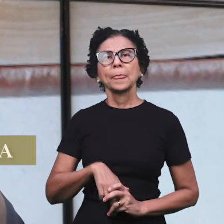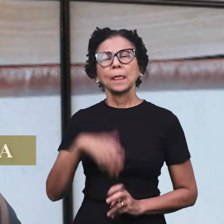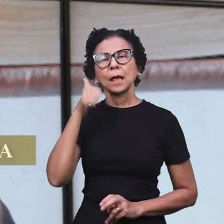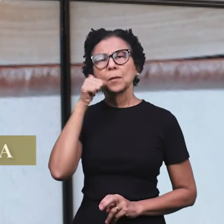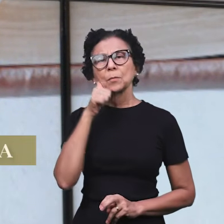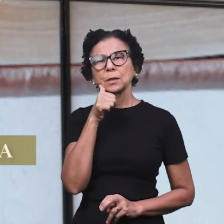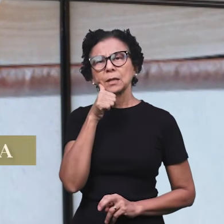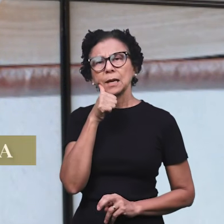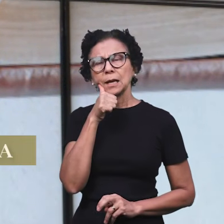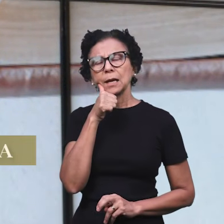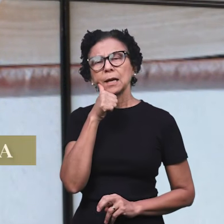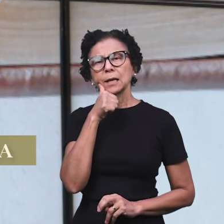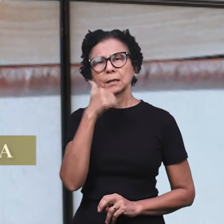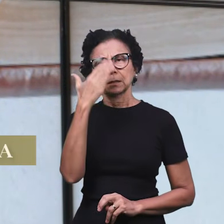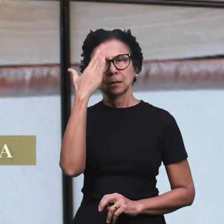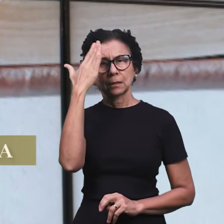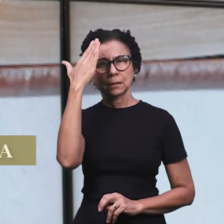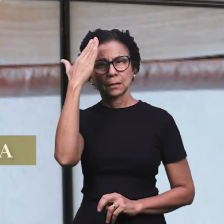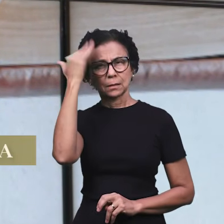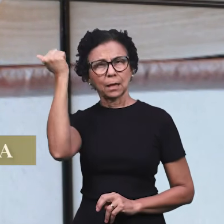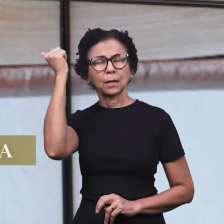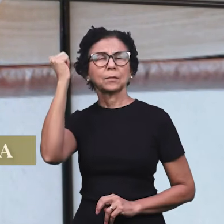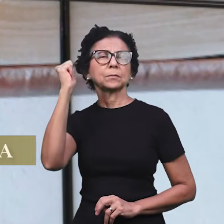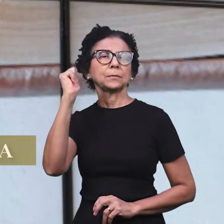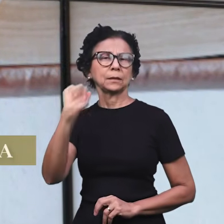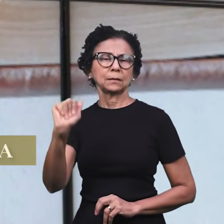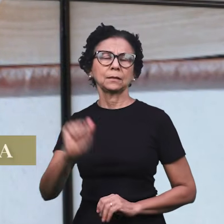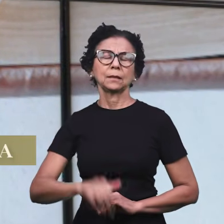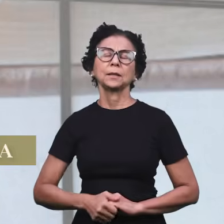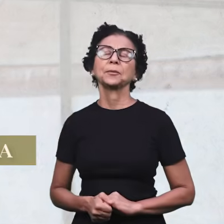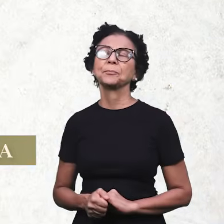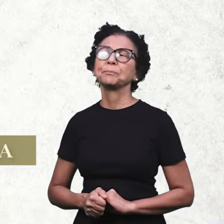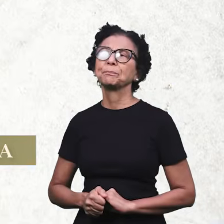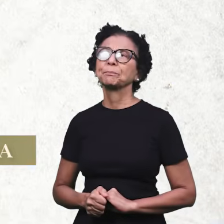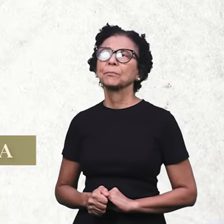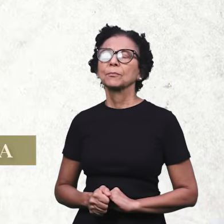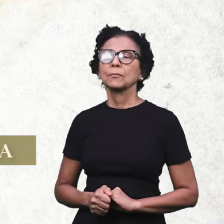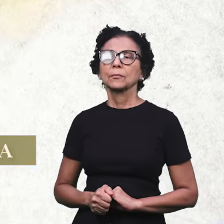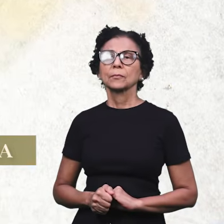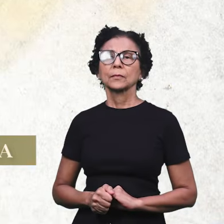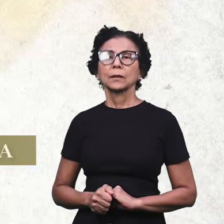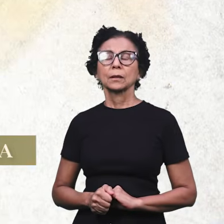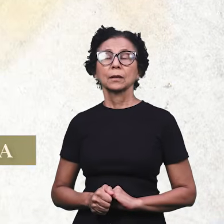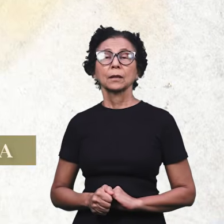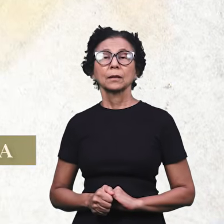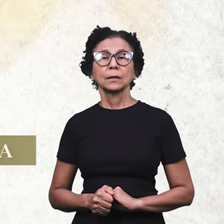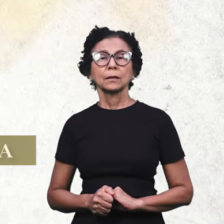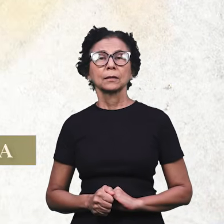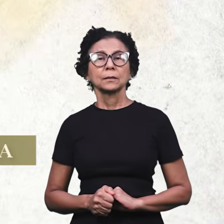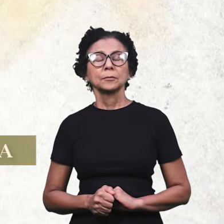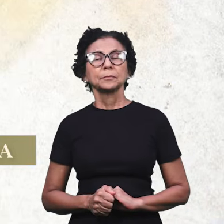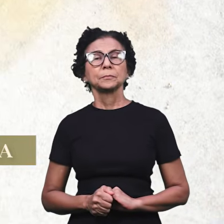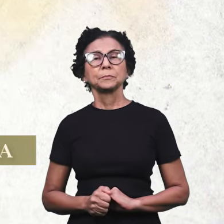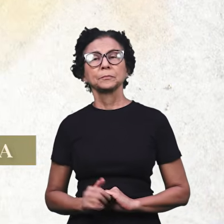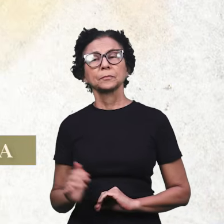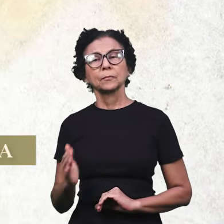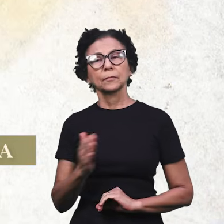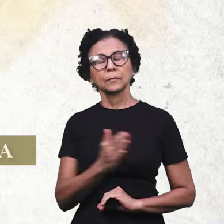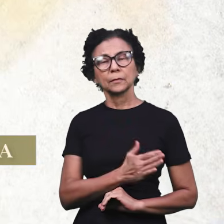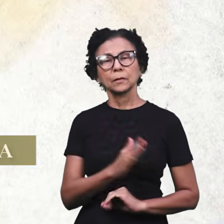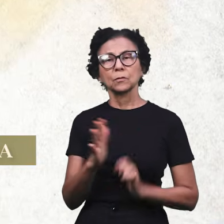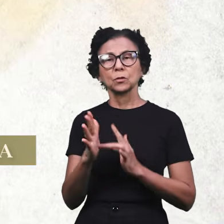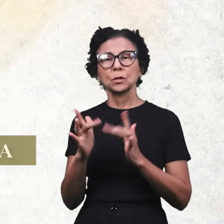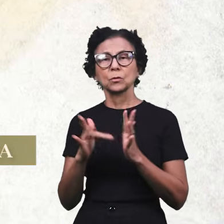aqui no Salmo 128, no versículo 1, diz assim: bem-aventurado, feliz. Jesus sempre dá,